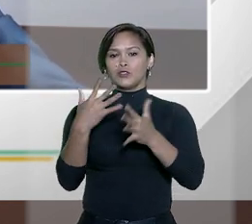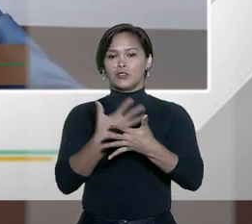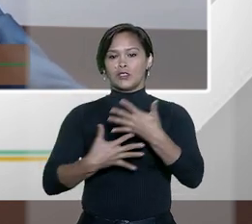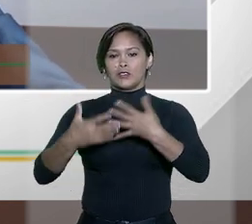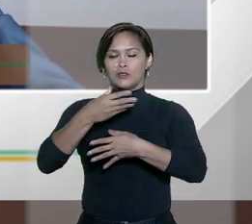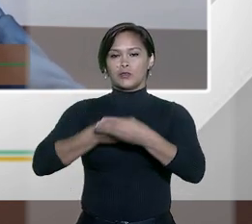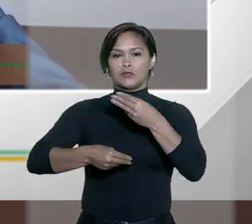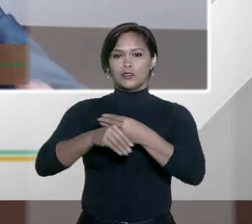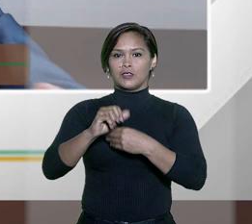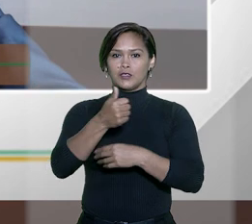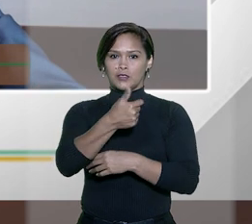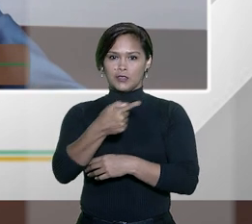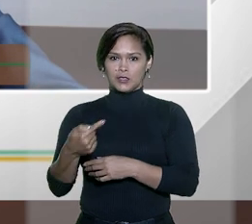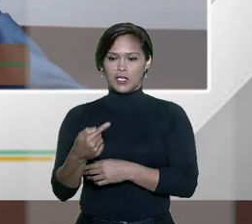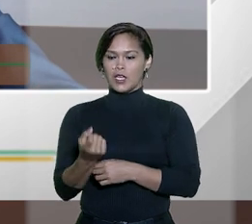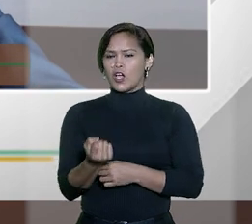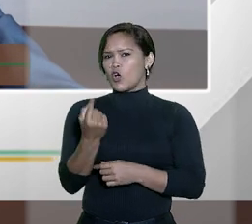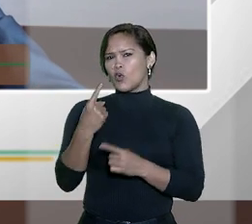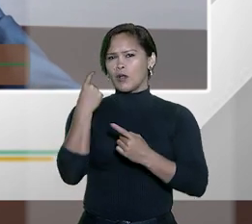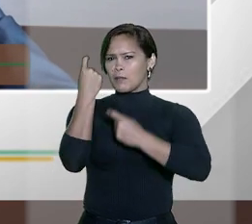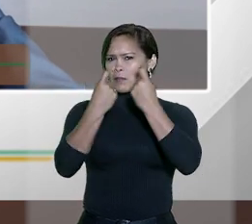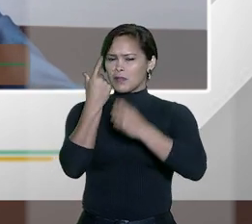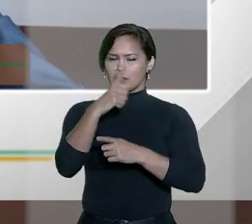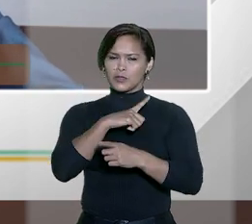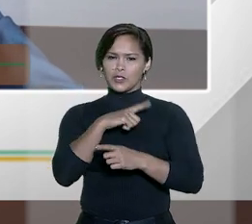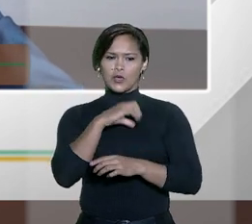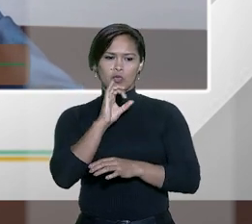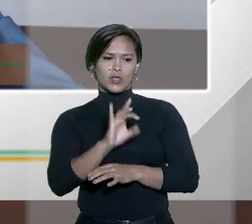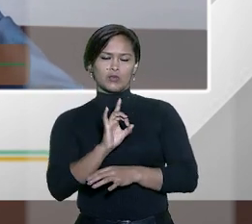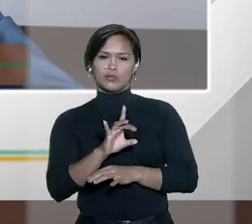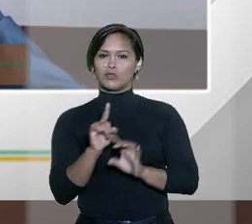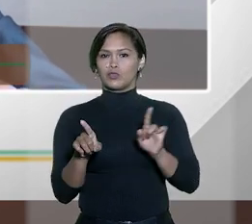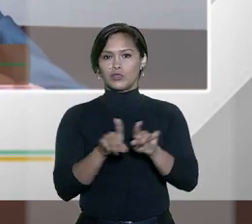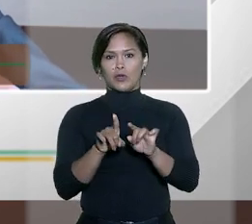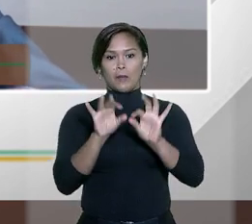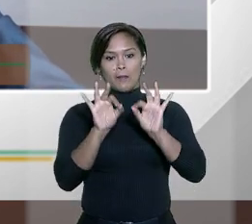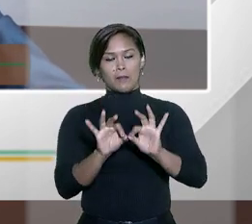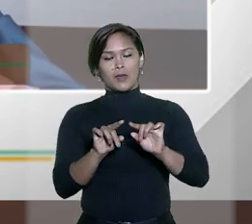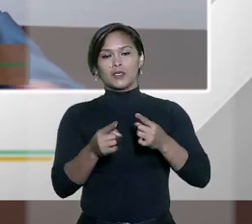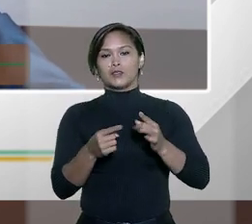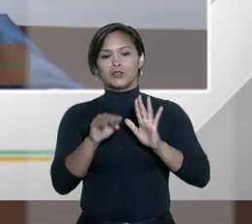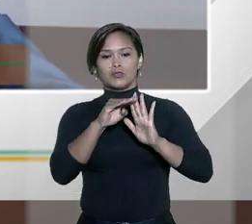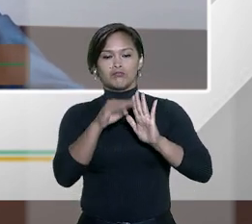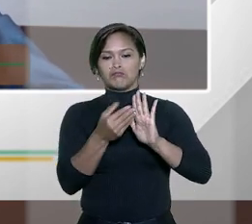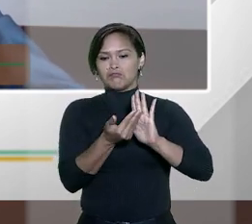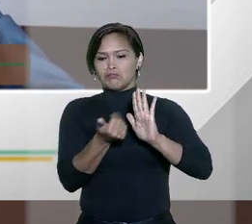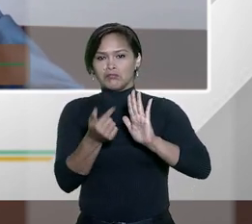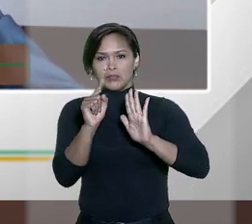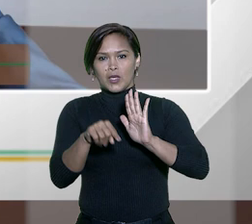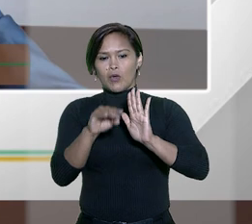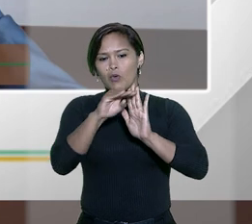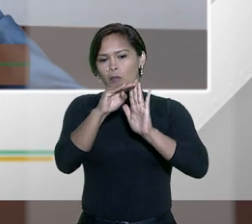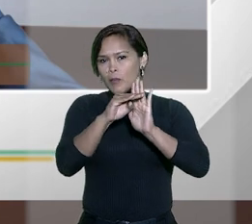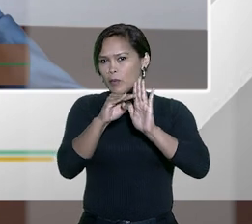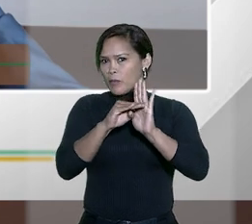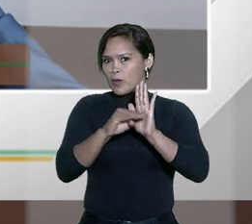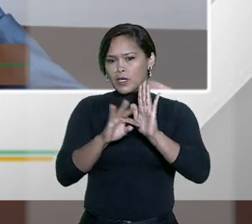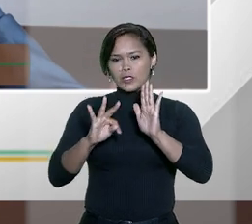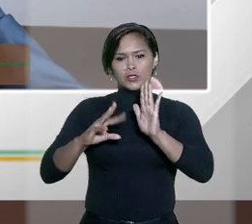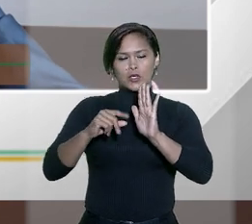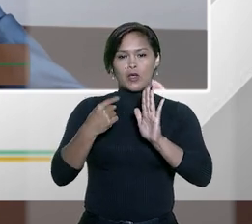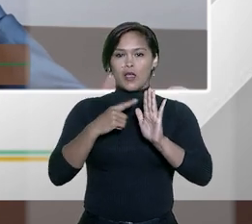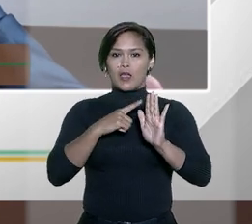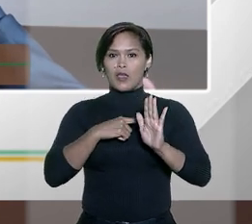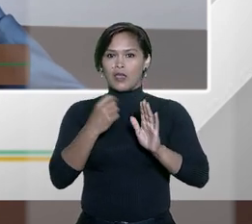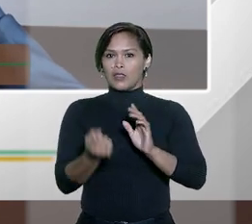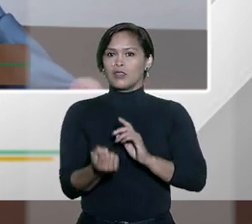súmula vinculante 17. É a única preocupação que eu tenho em relação a isso. Mas, tirando isso, a